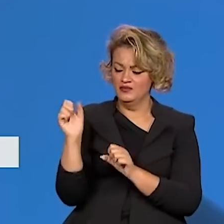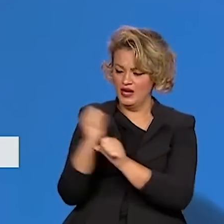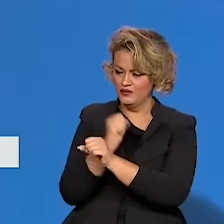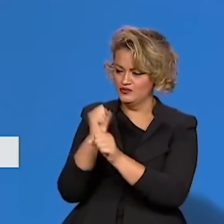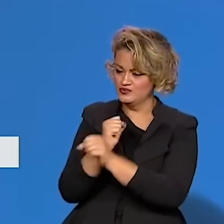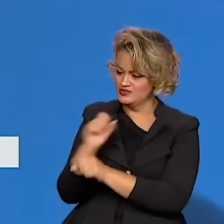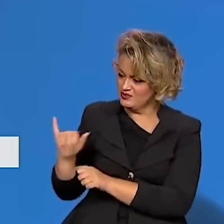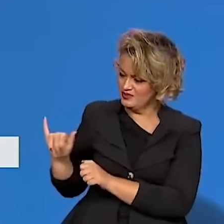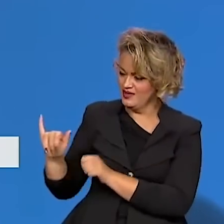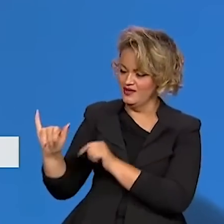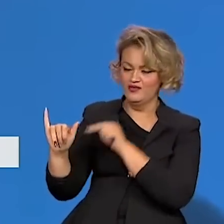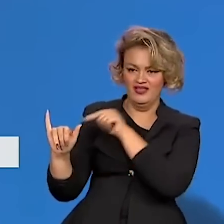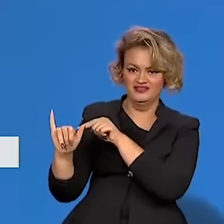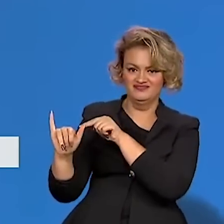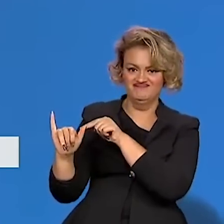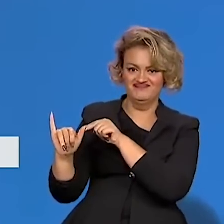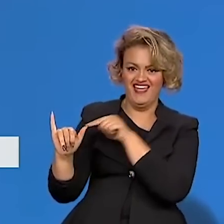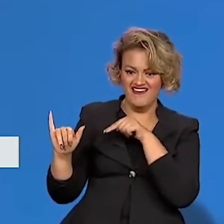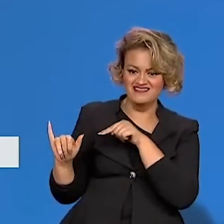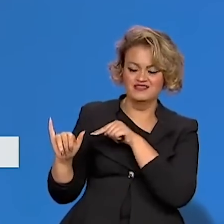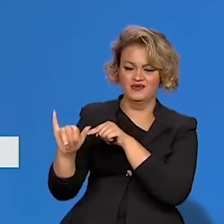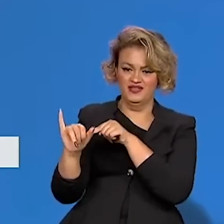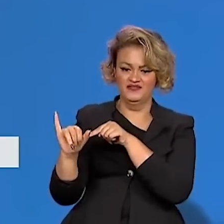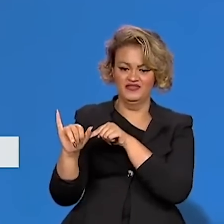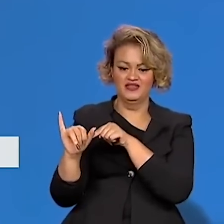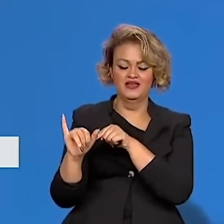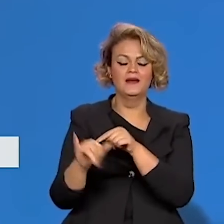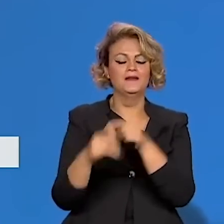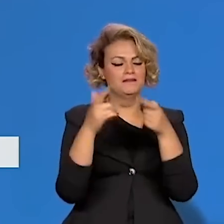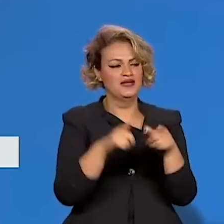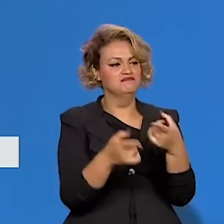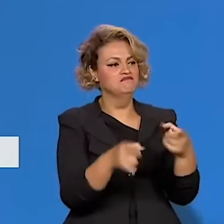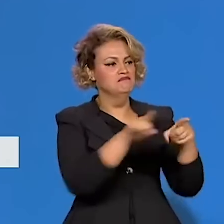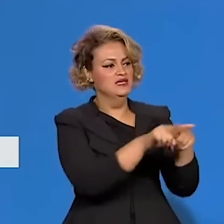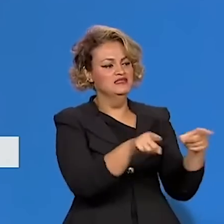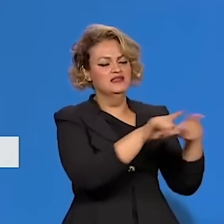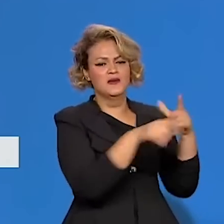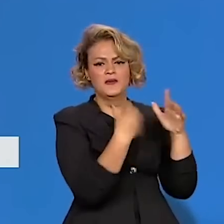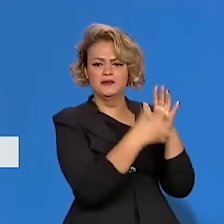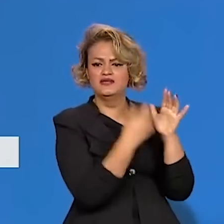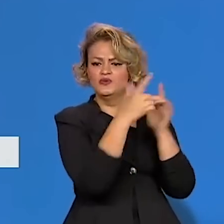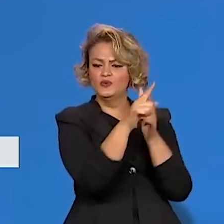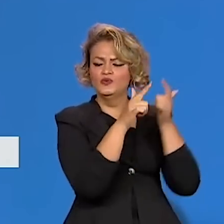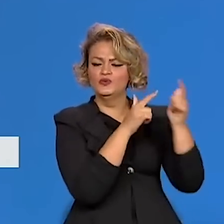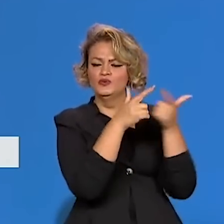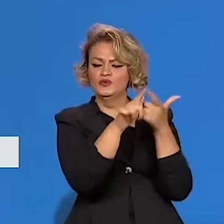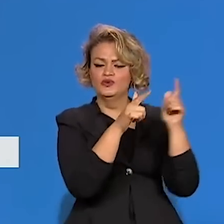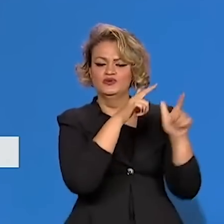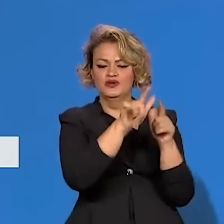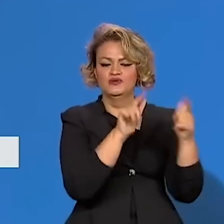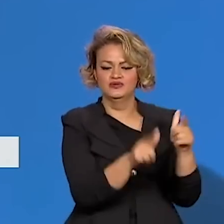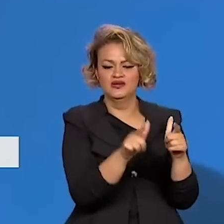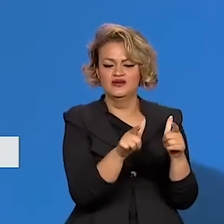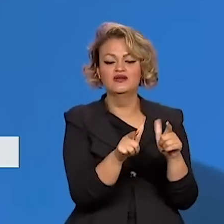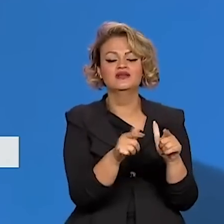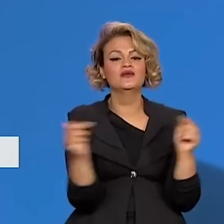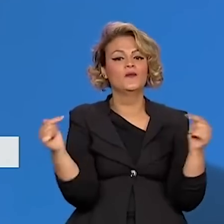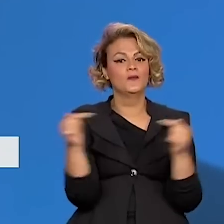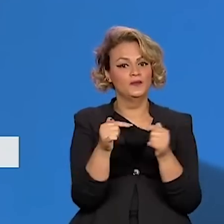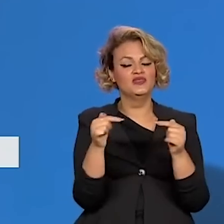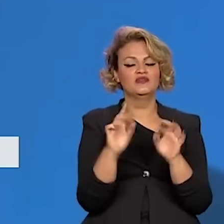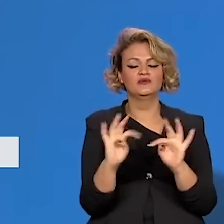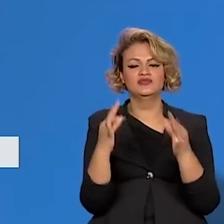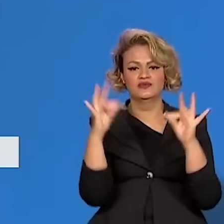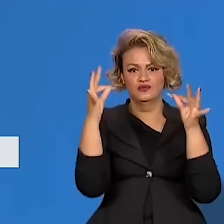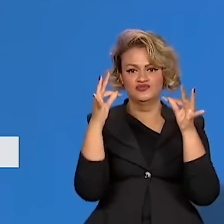que a c390 e mantém parcerias com diversas empresas entidades brasileiras ligadas